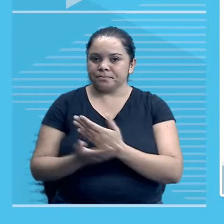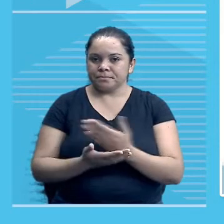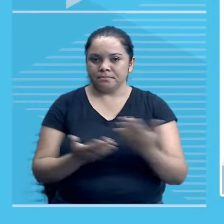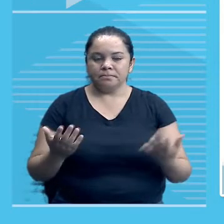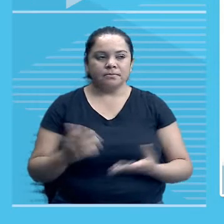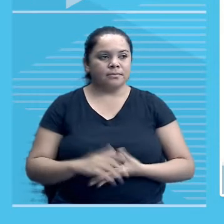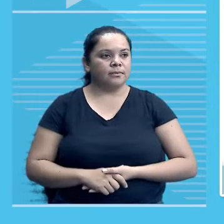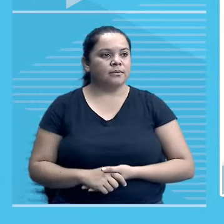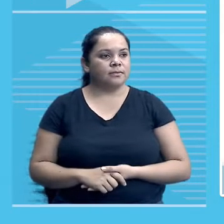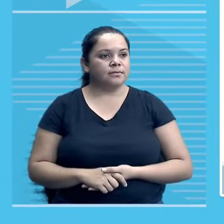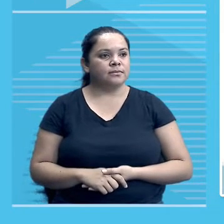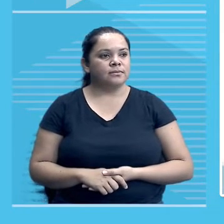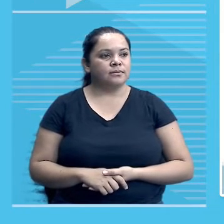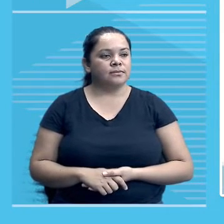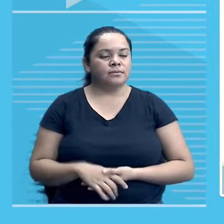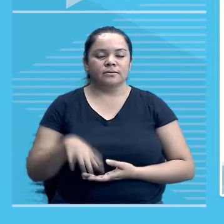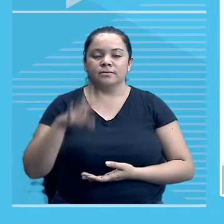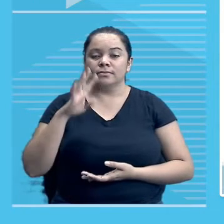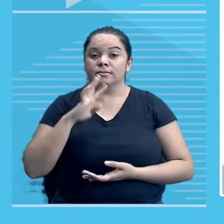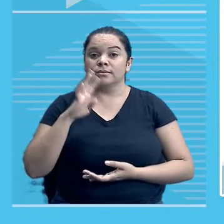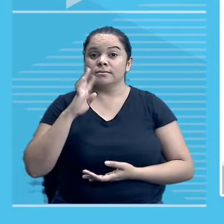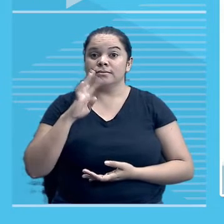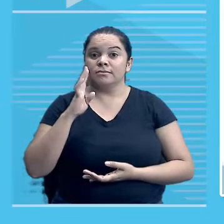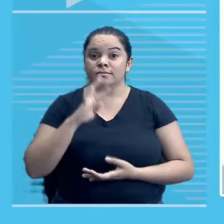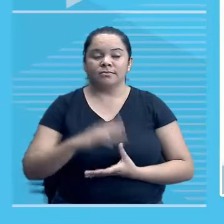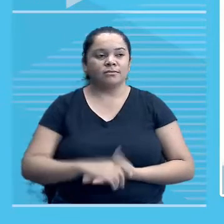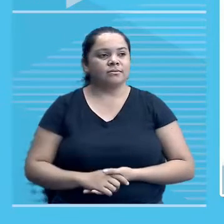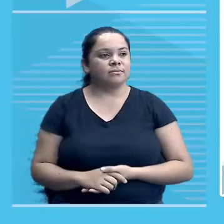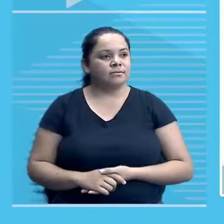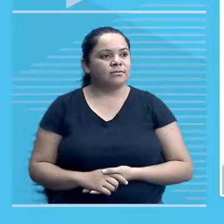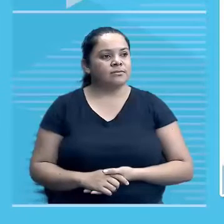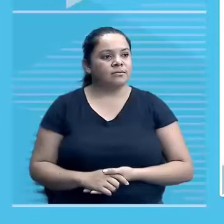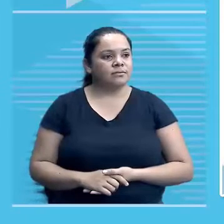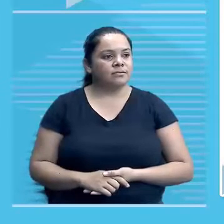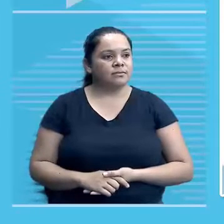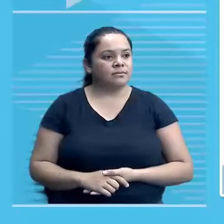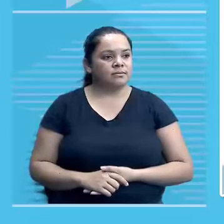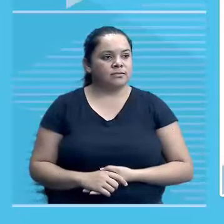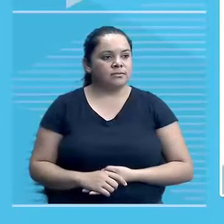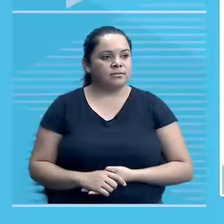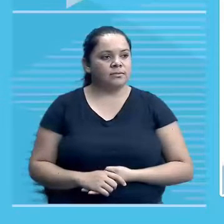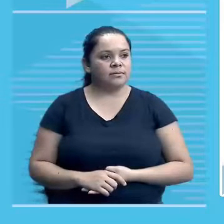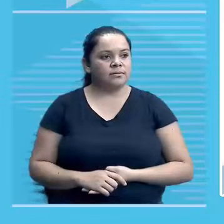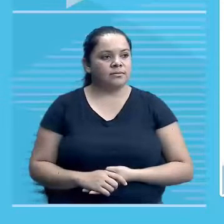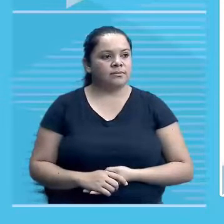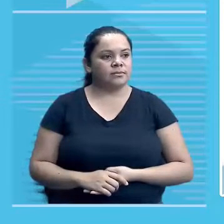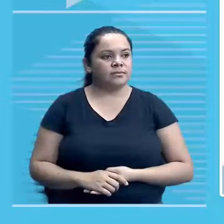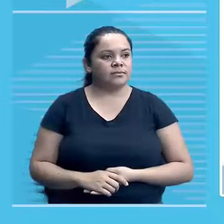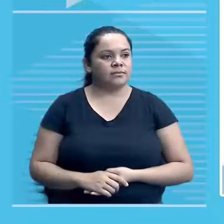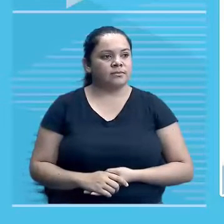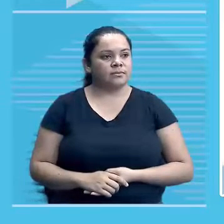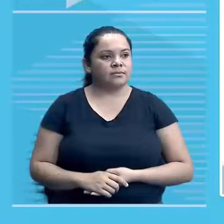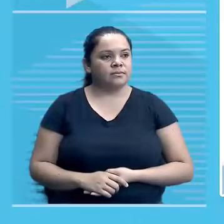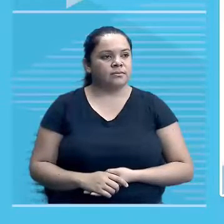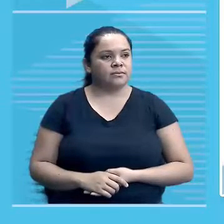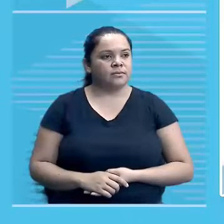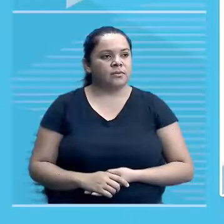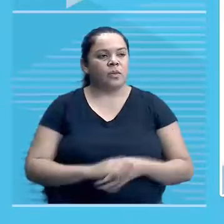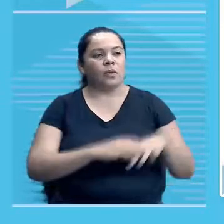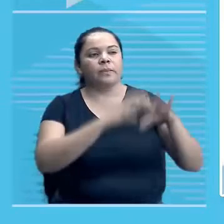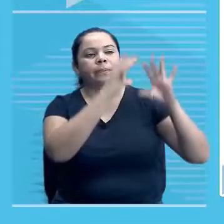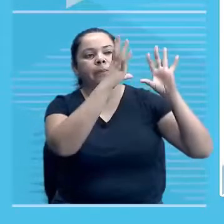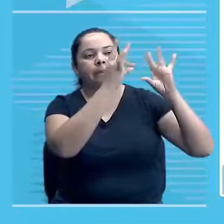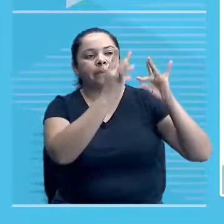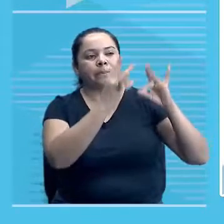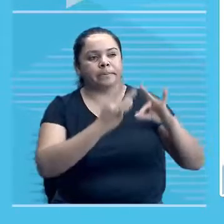Olha como é legal aqui, pessoal. Eu vou encher a tela aqui para mostrar. Pronto, aqui ficou legal, ó. Tá todos eles aqui,